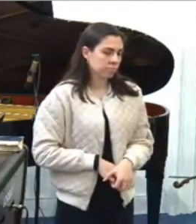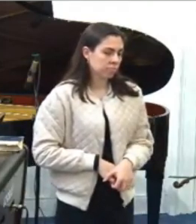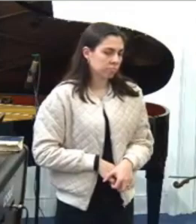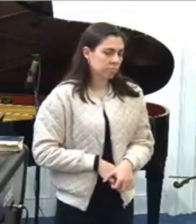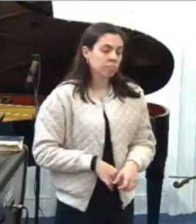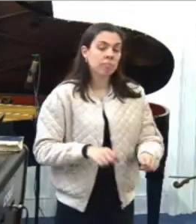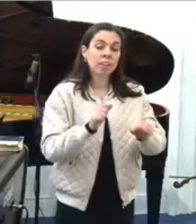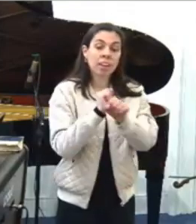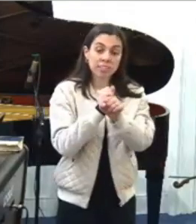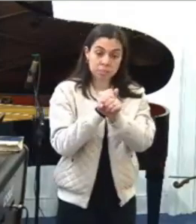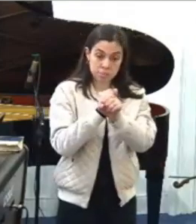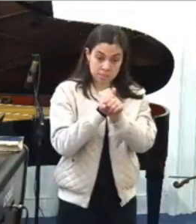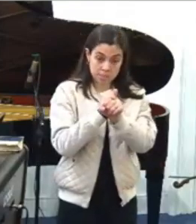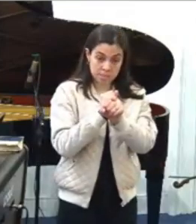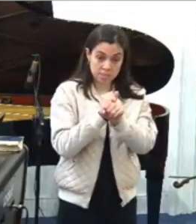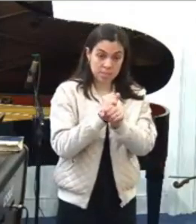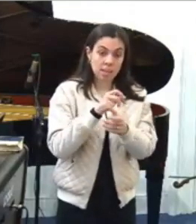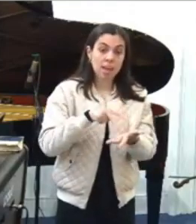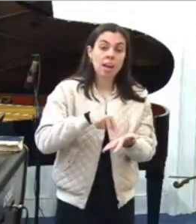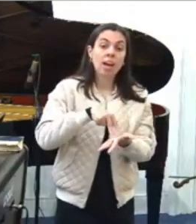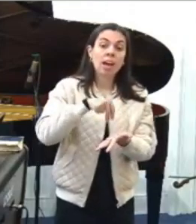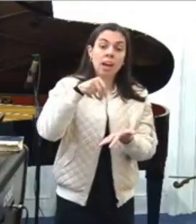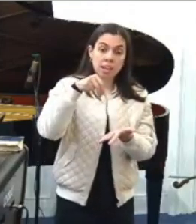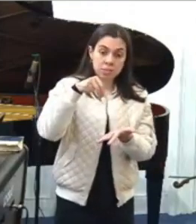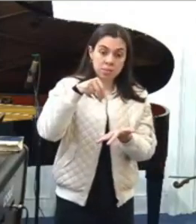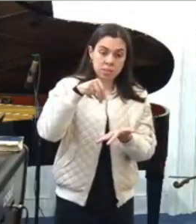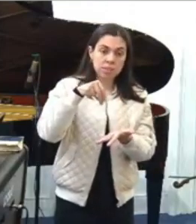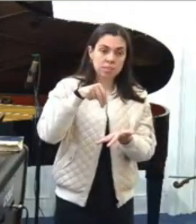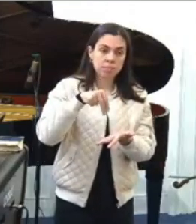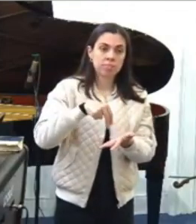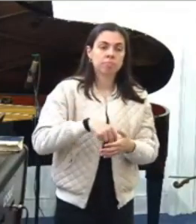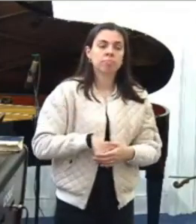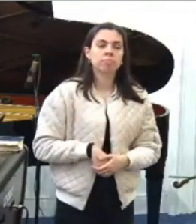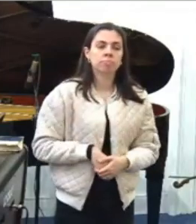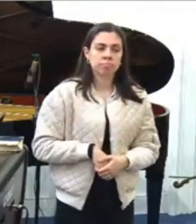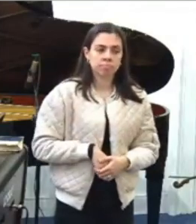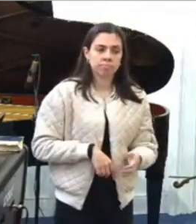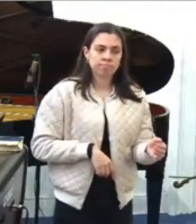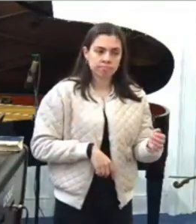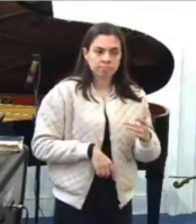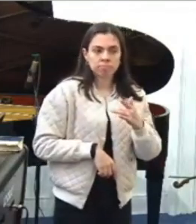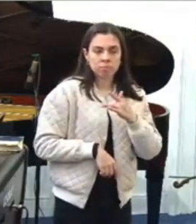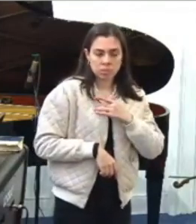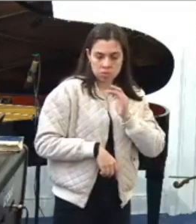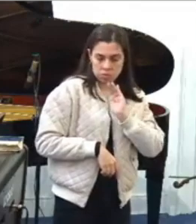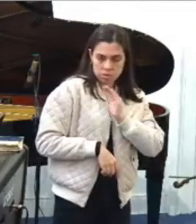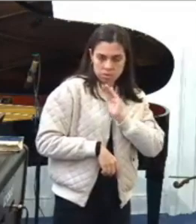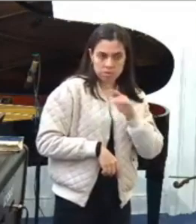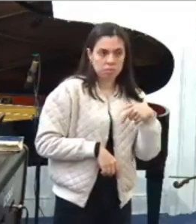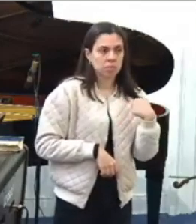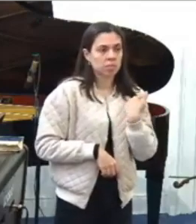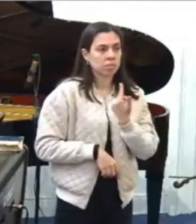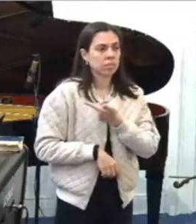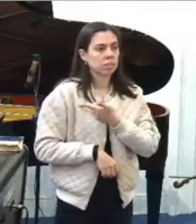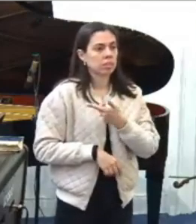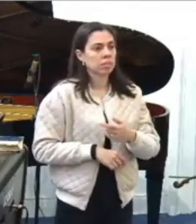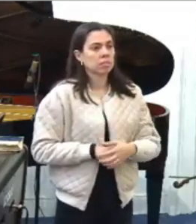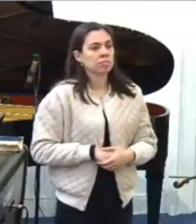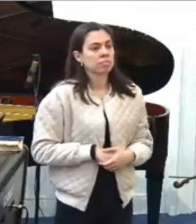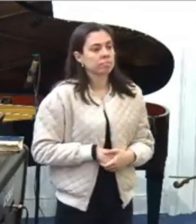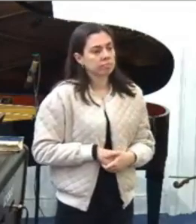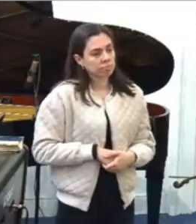a ressurreição, isso tem que tocar o nosso coração. Isso tem que nos animar a esperar esse grande dia.